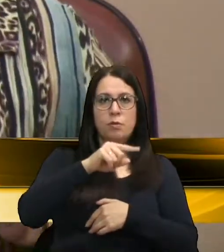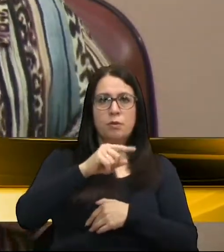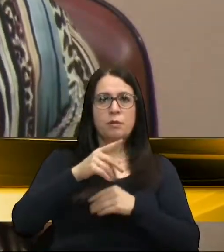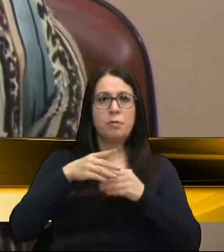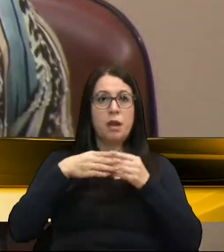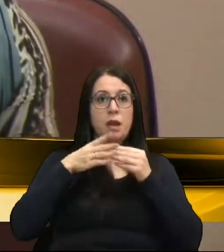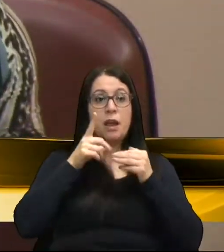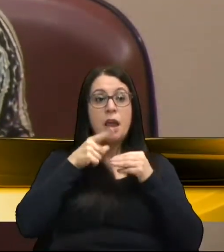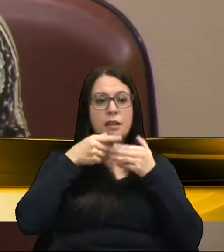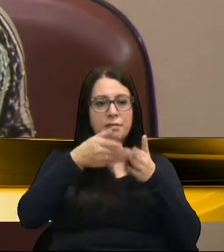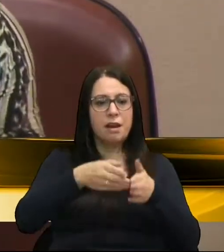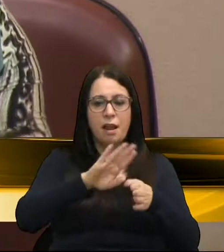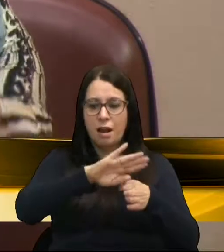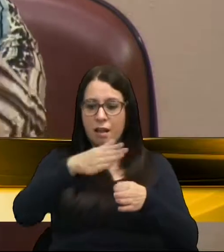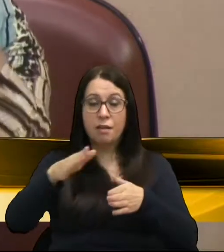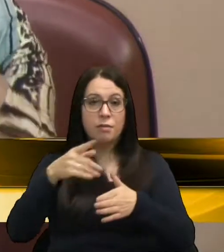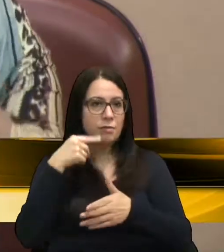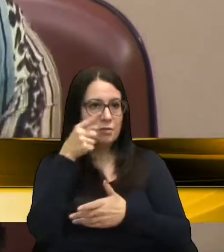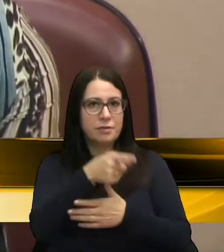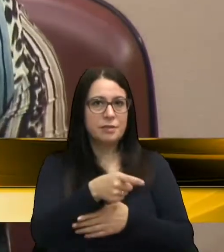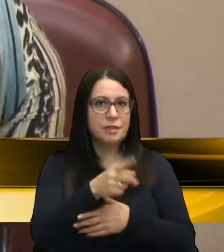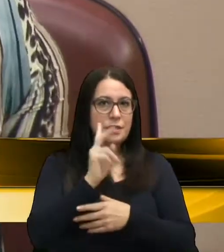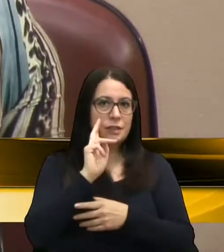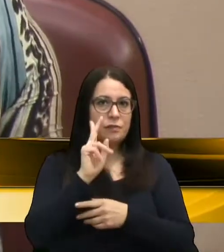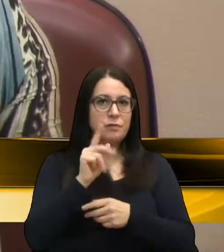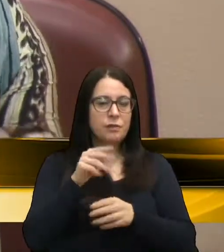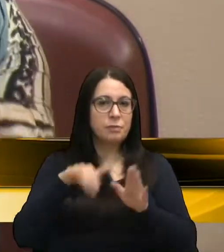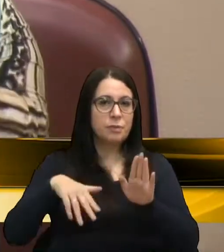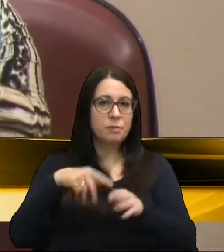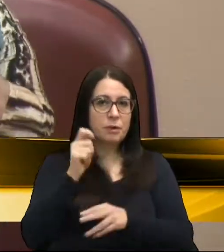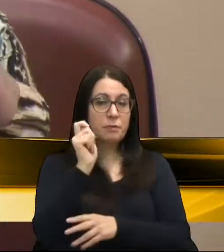mar. Eu vou à praia para pescar.